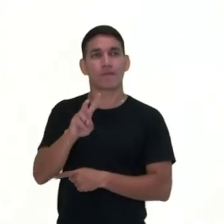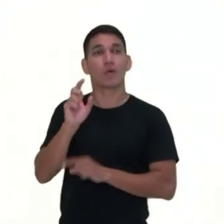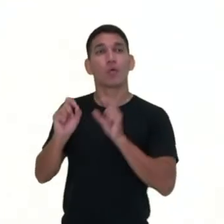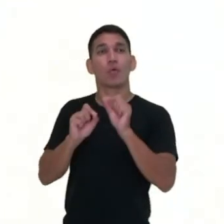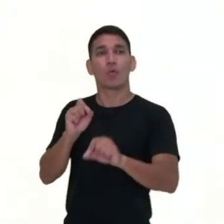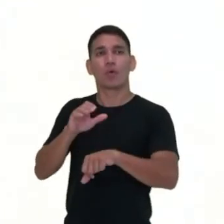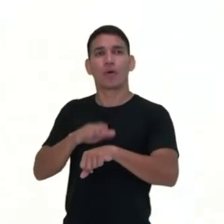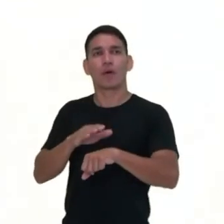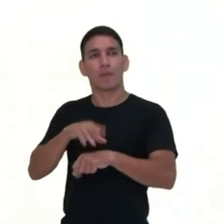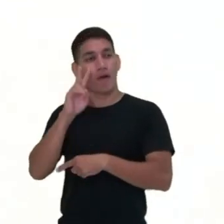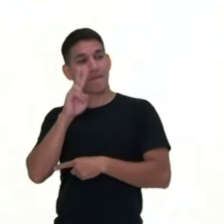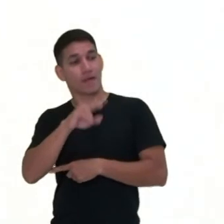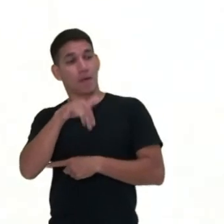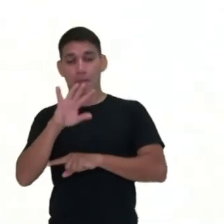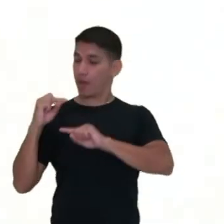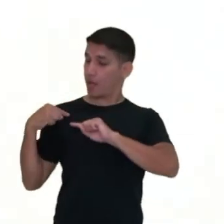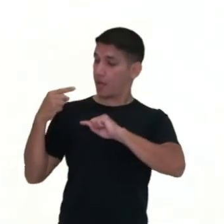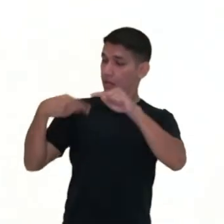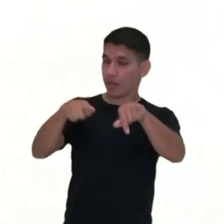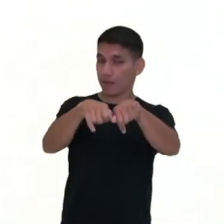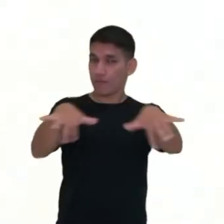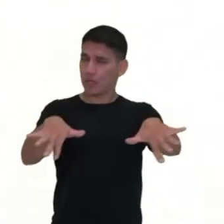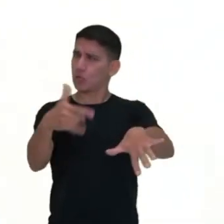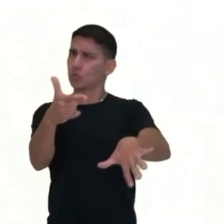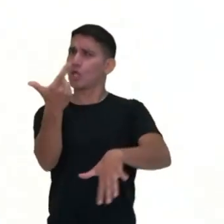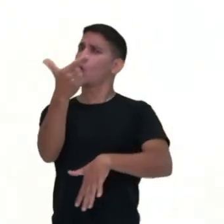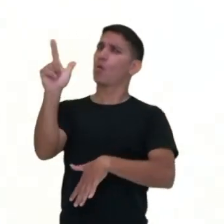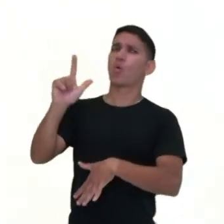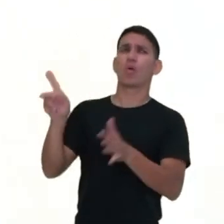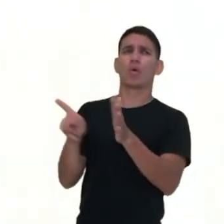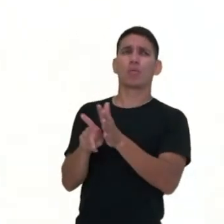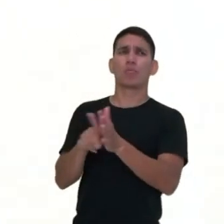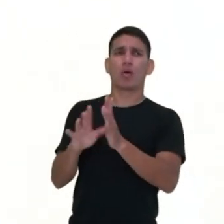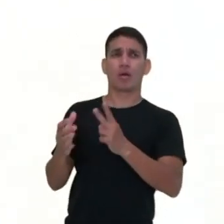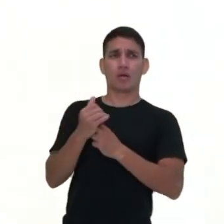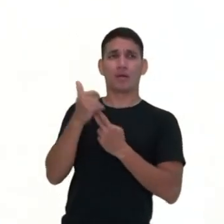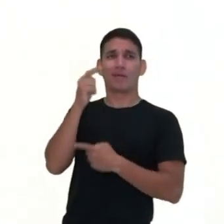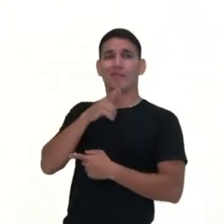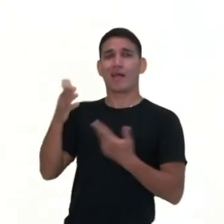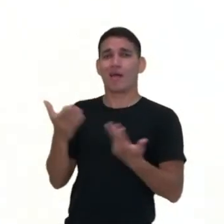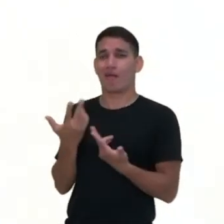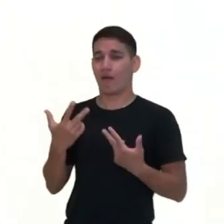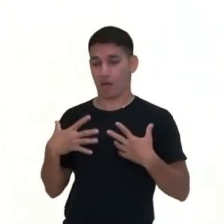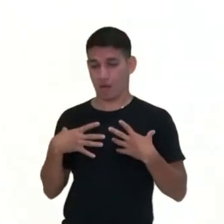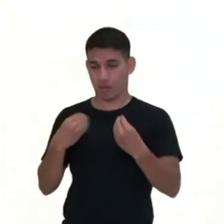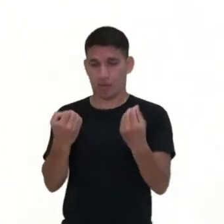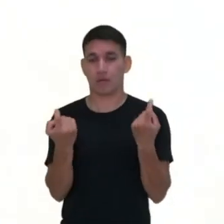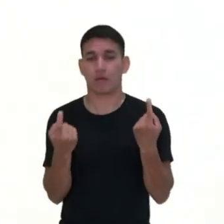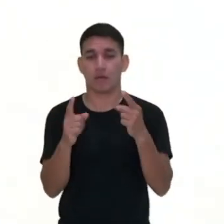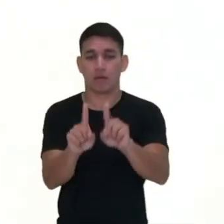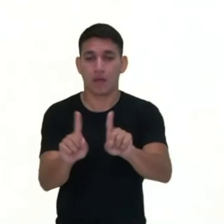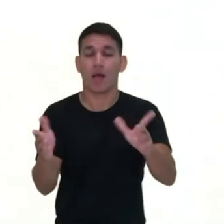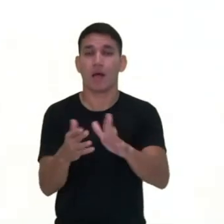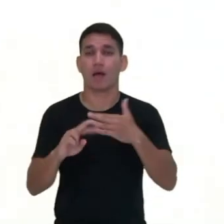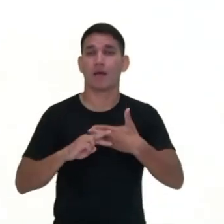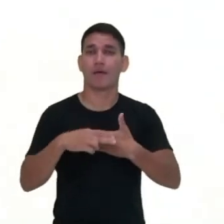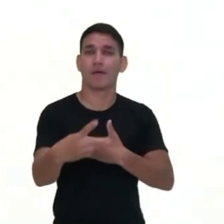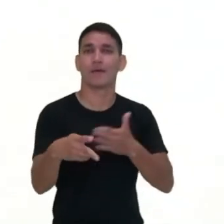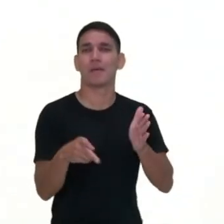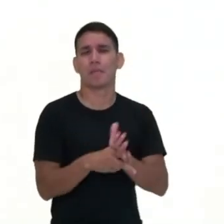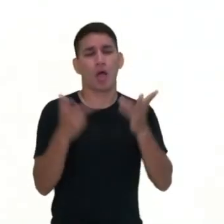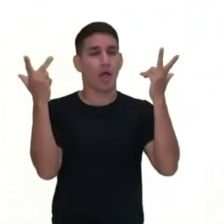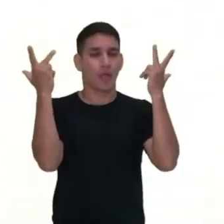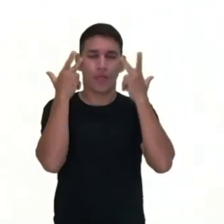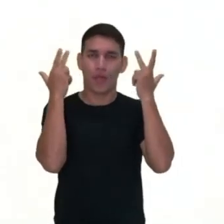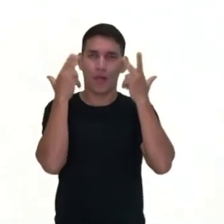com mais um heredograma, eu vejo, não tem nada bem, agora a herança domina, o casal agora é afetado e um filho na prole é